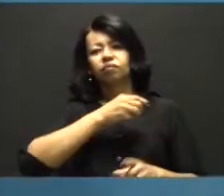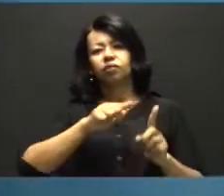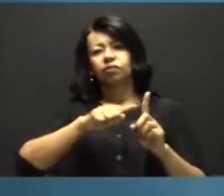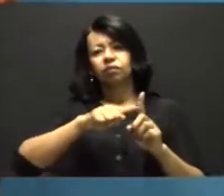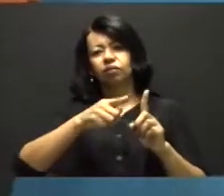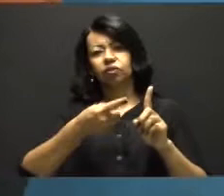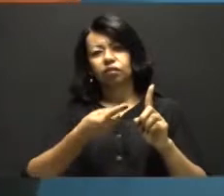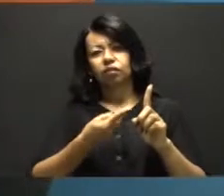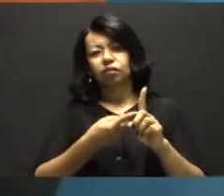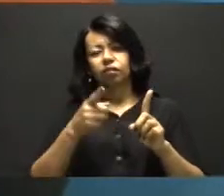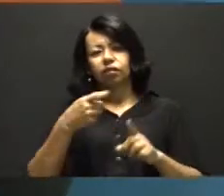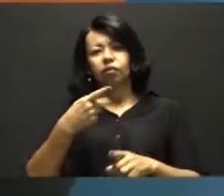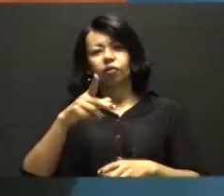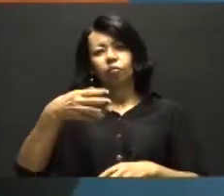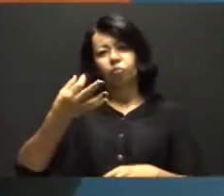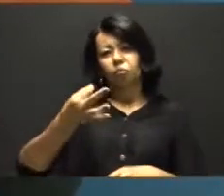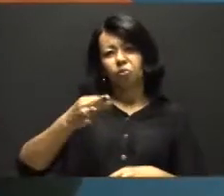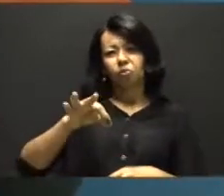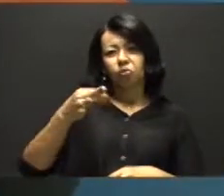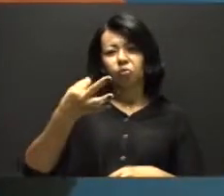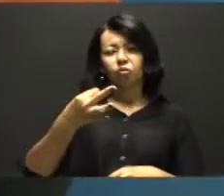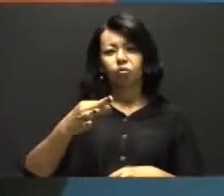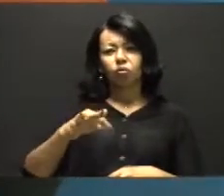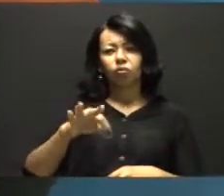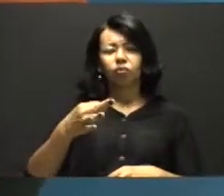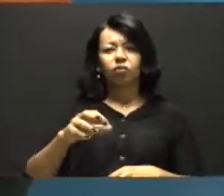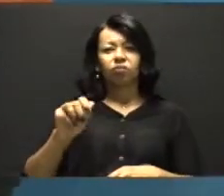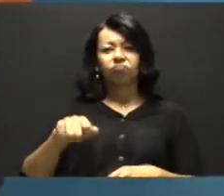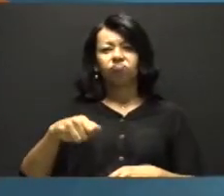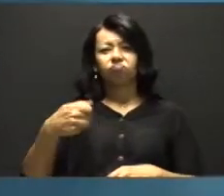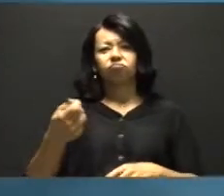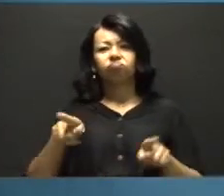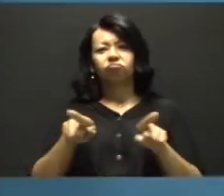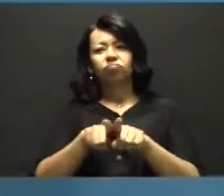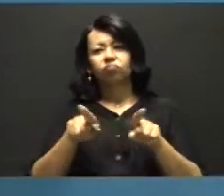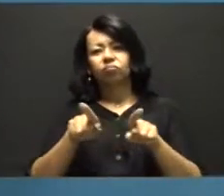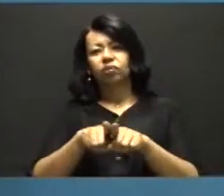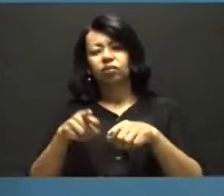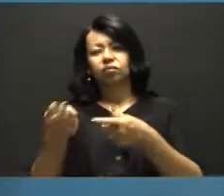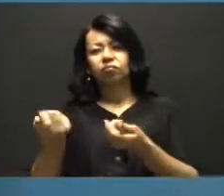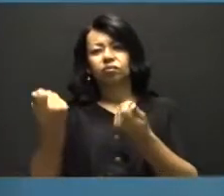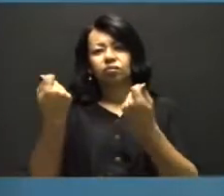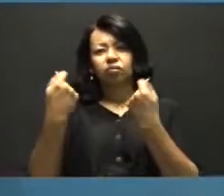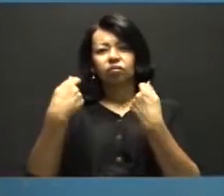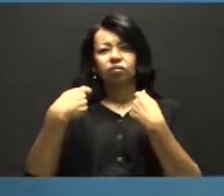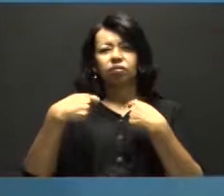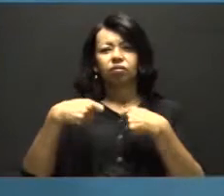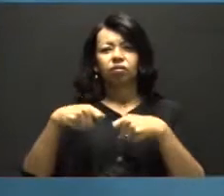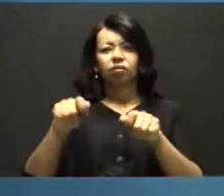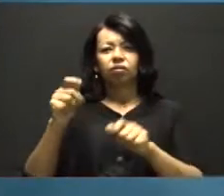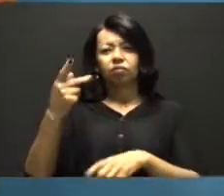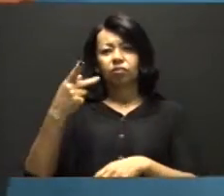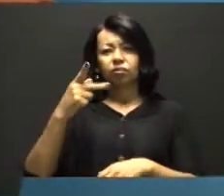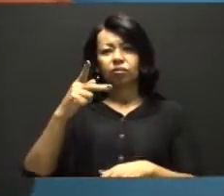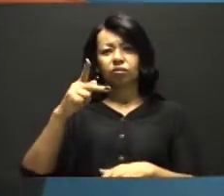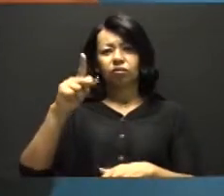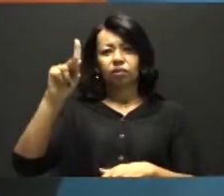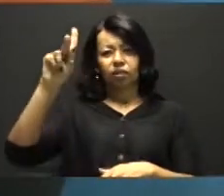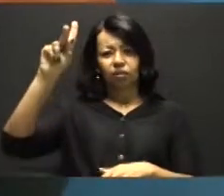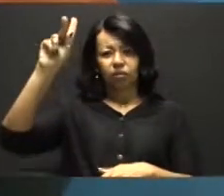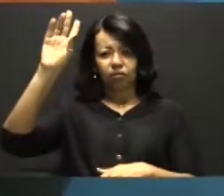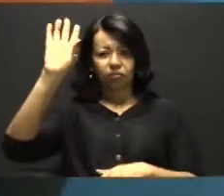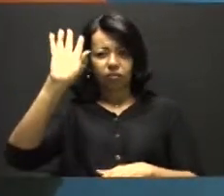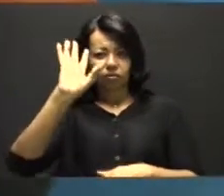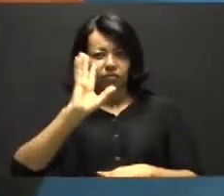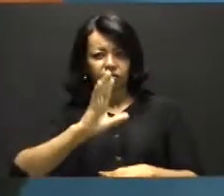marcas também nos trair o seu amor